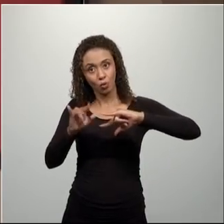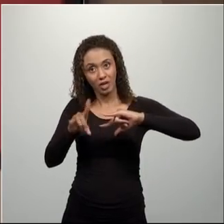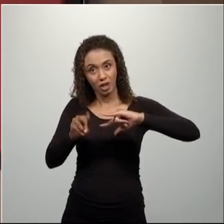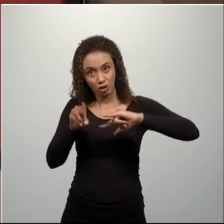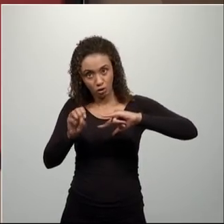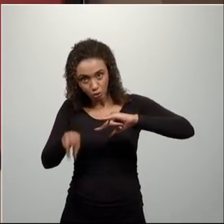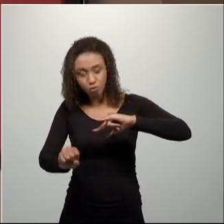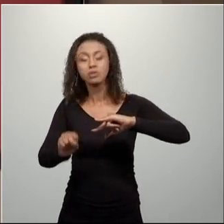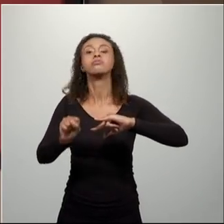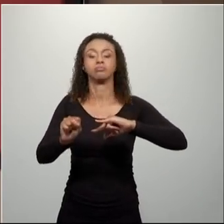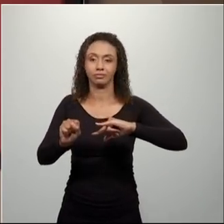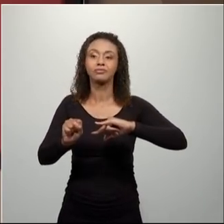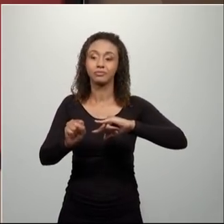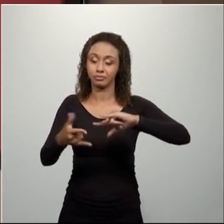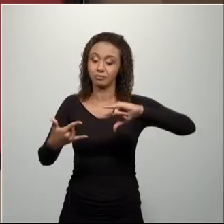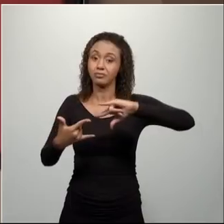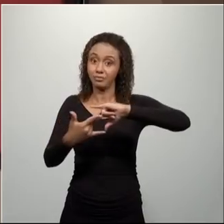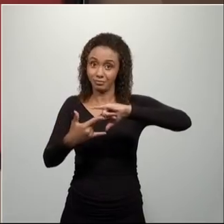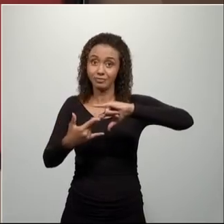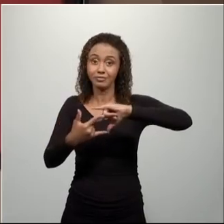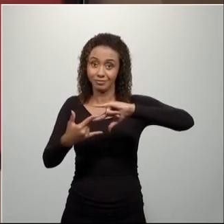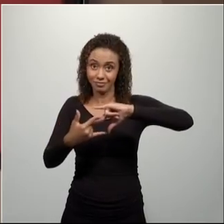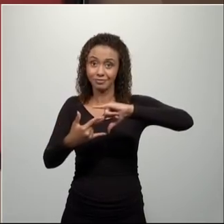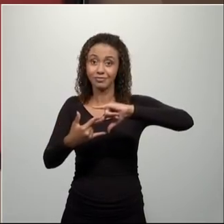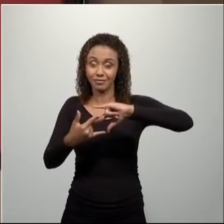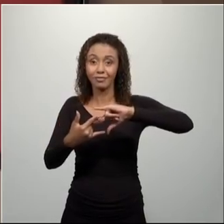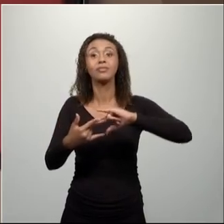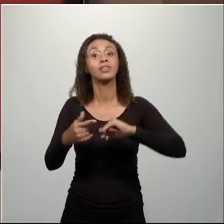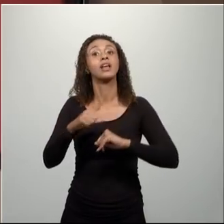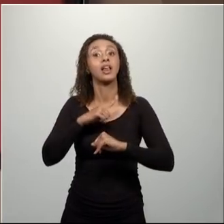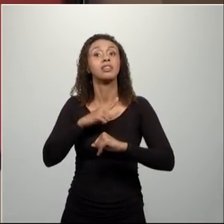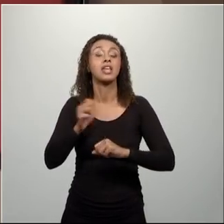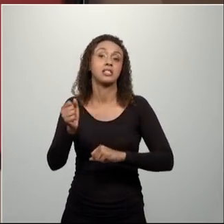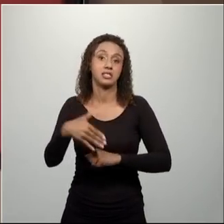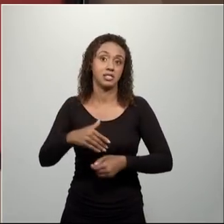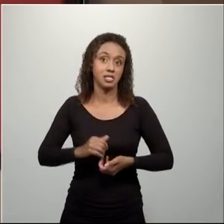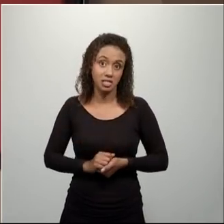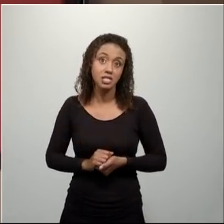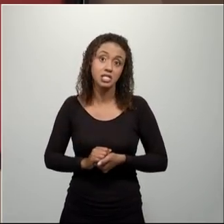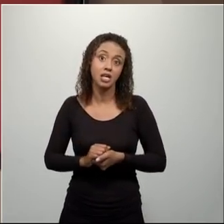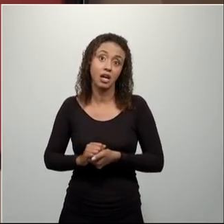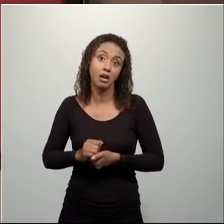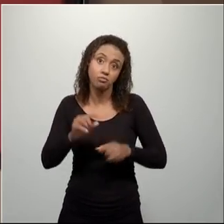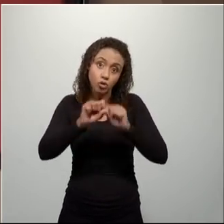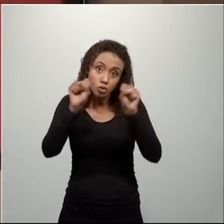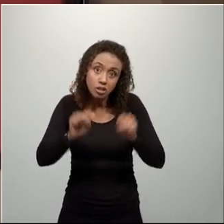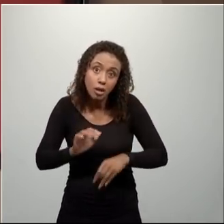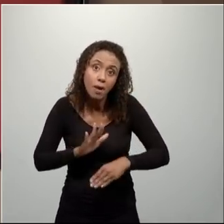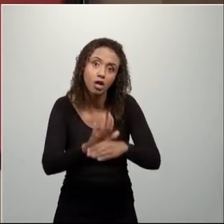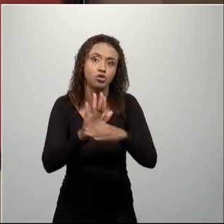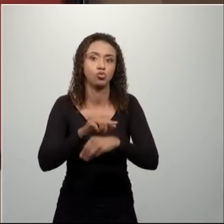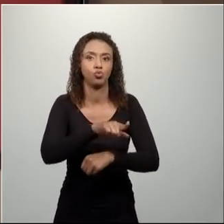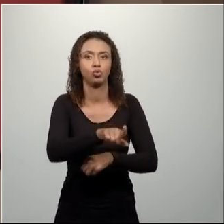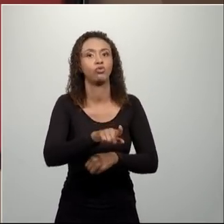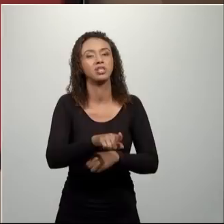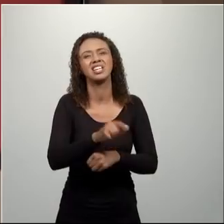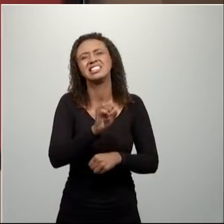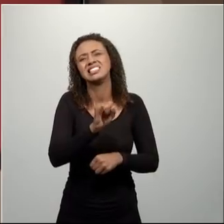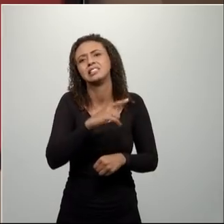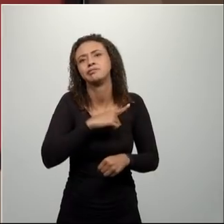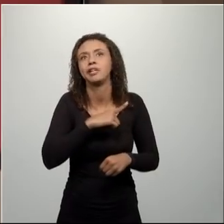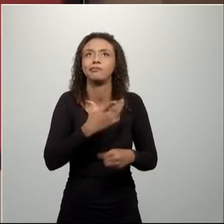você teria que instalar um aplicativo para conseguir participar do do bittorrent para arquivos genéricos chegamos